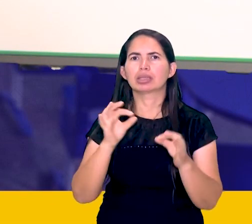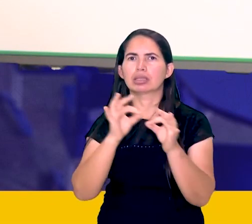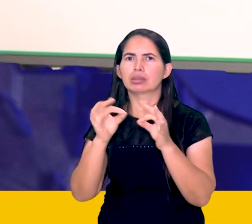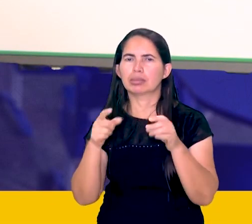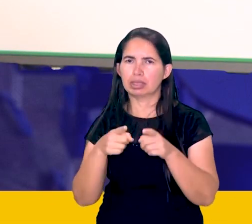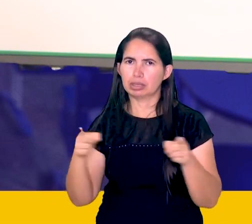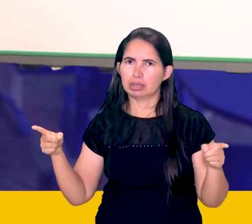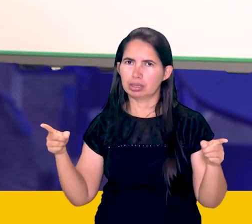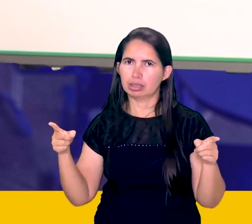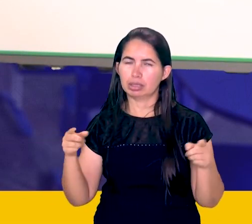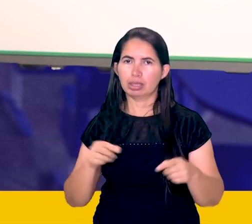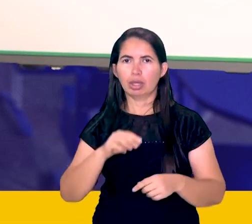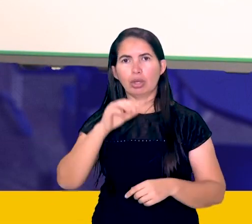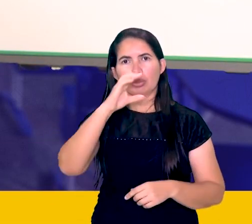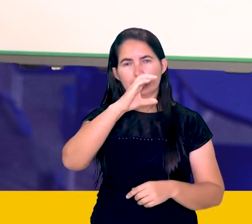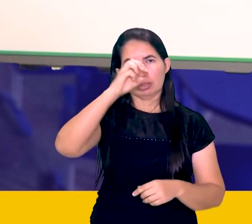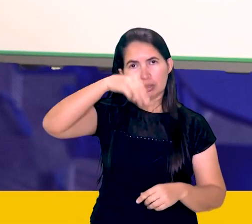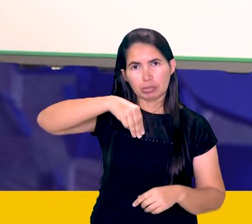O centímetro